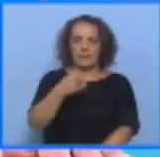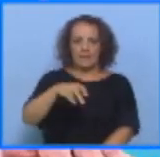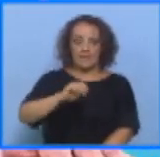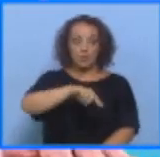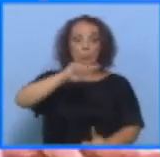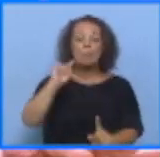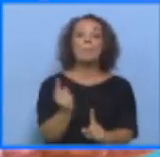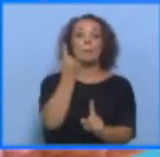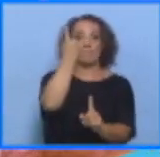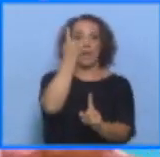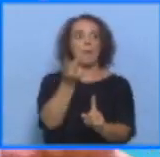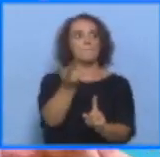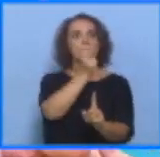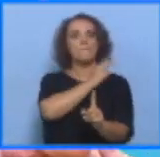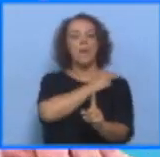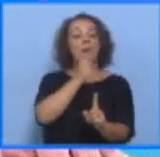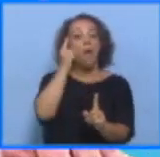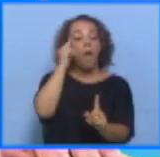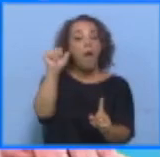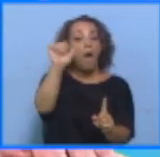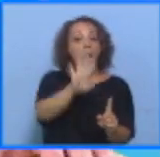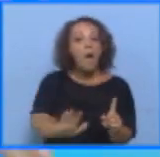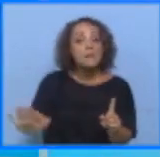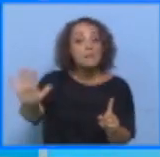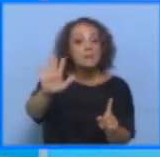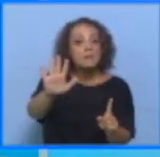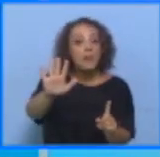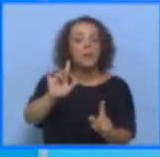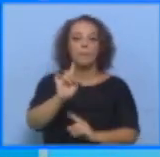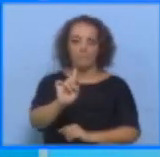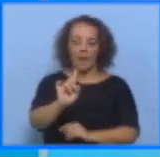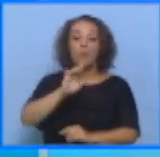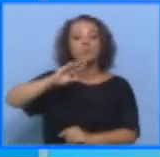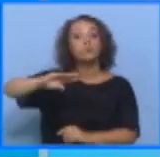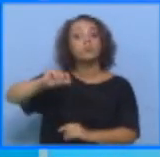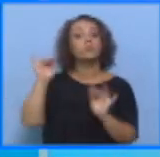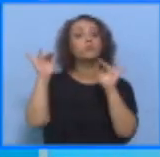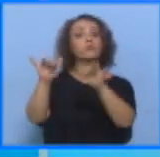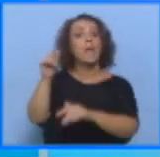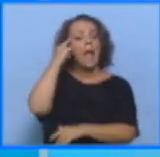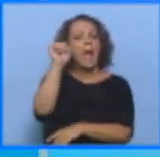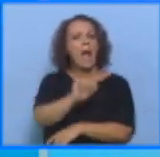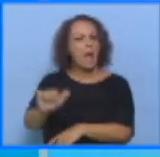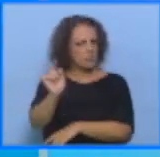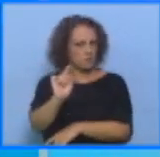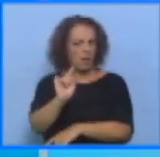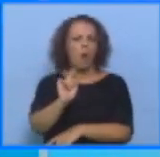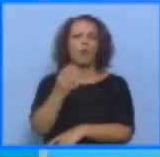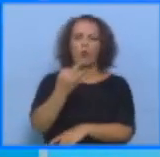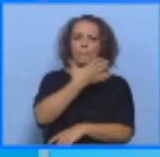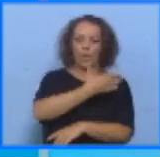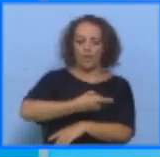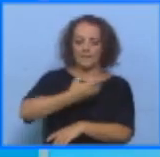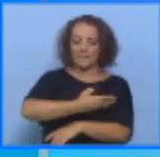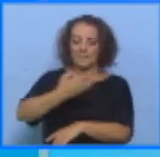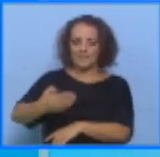ordem que vem da Ásia. Não foi o primeiro capítulo geral na Ásia, porque nós em 77 tivemos